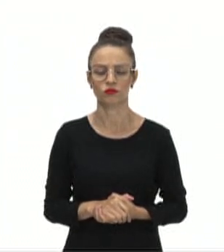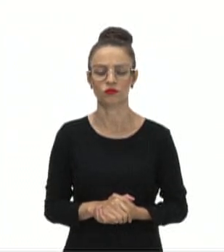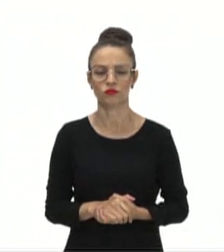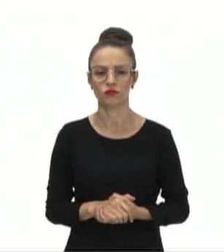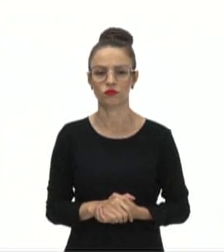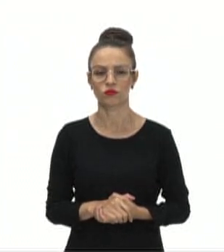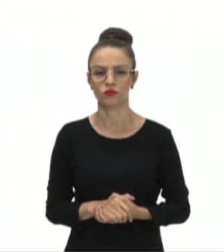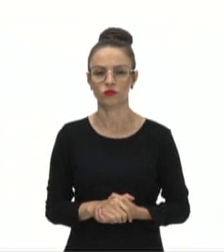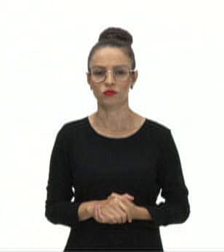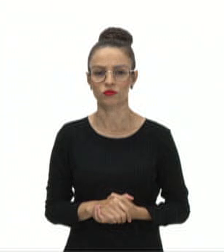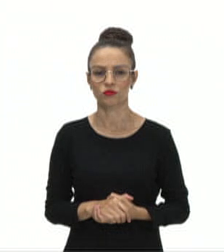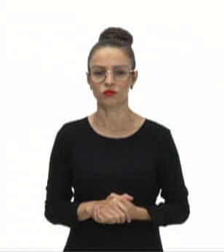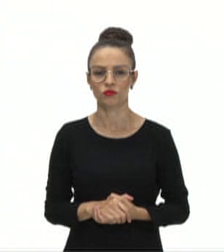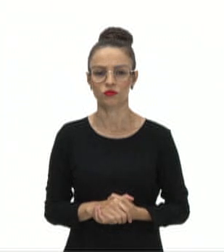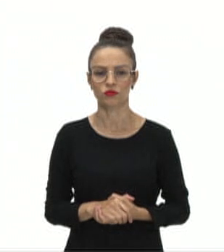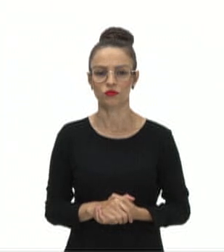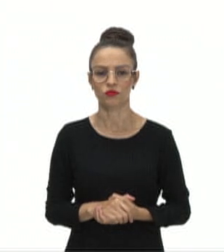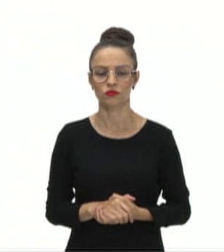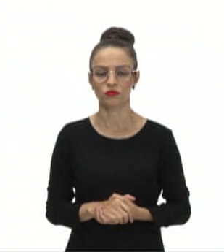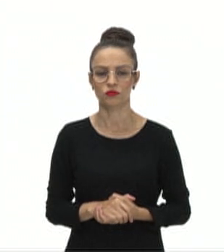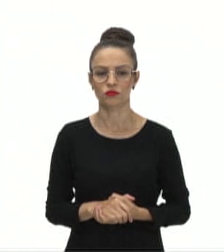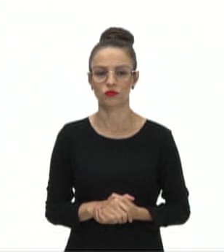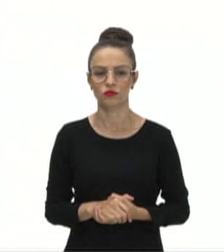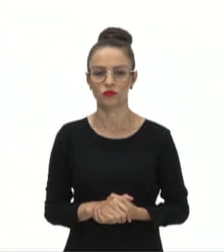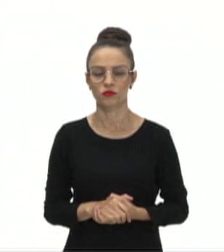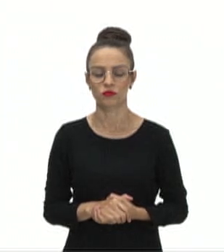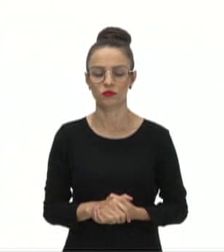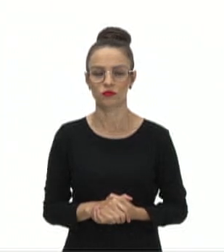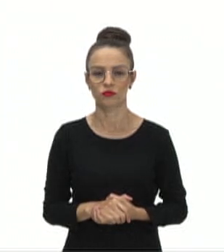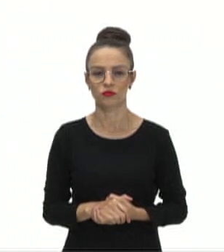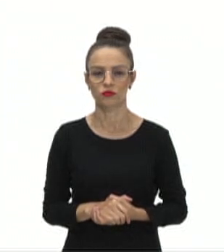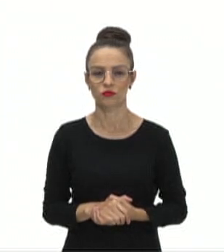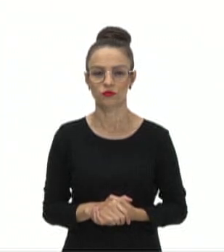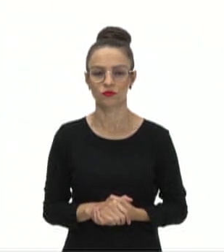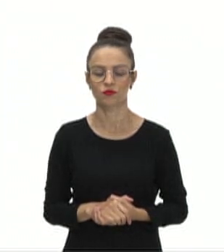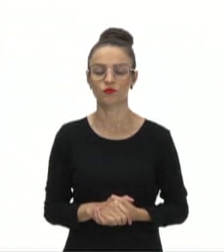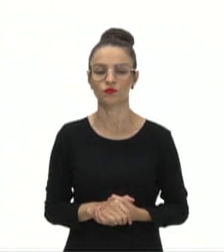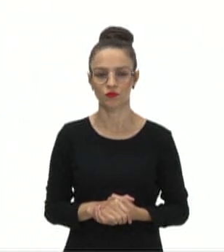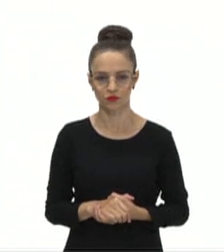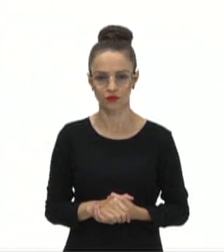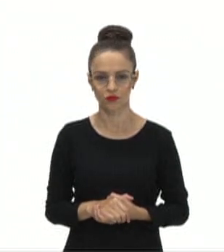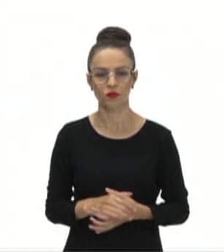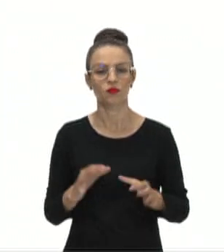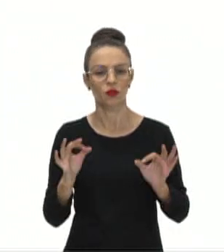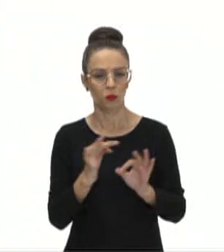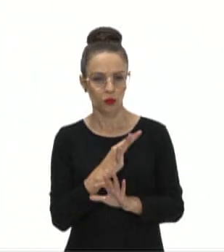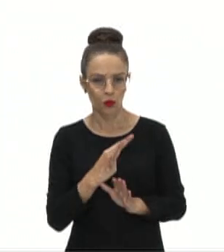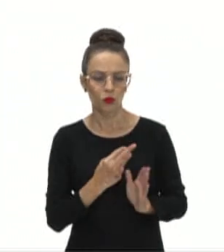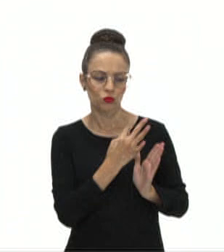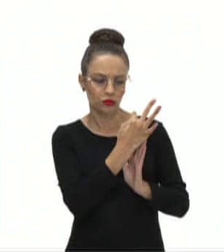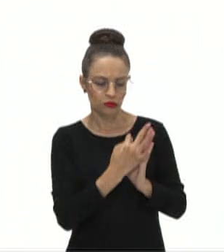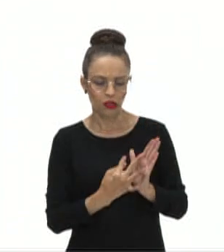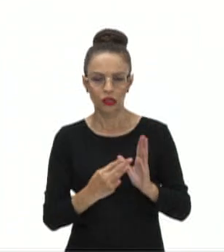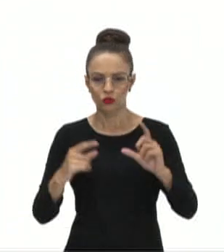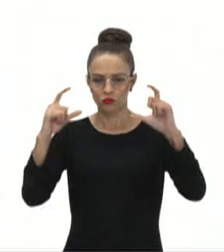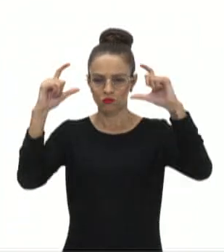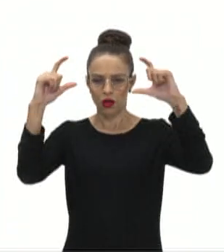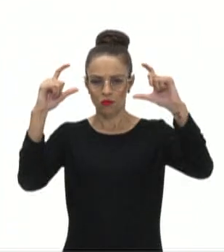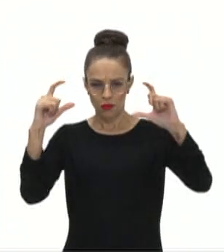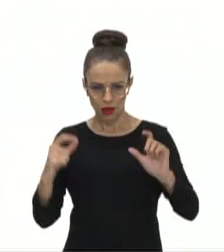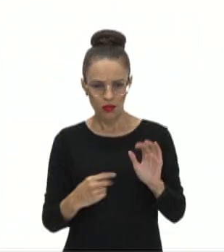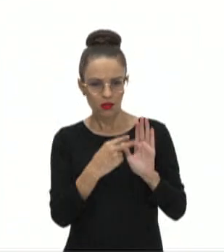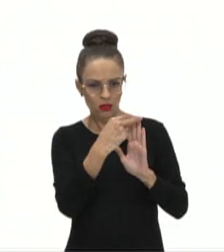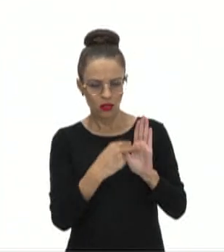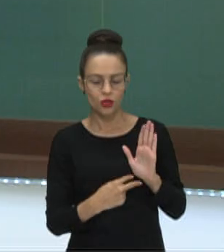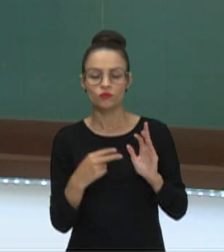South Africans' lives were strictly controlled. A partir da leitura dos fragmentos do texto, percebemos